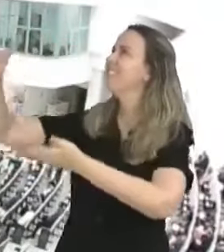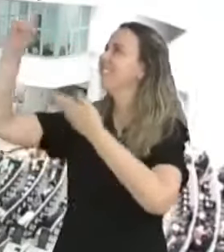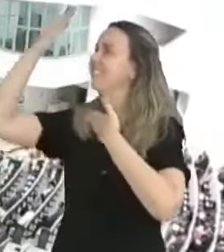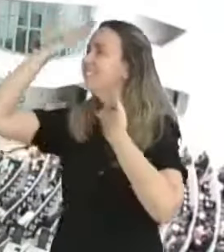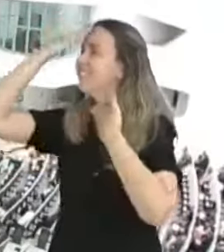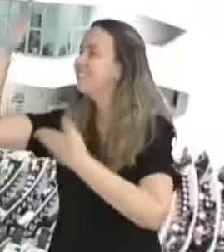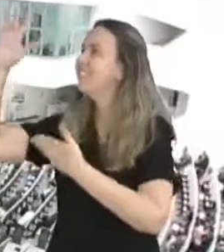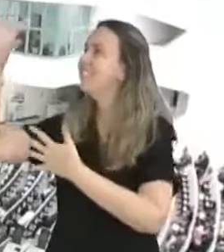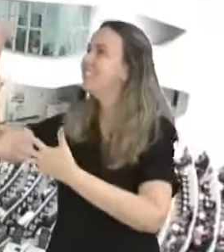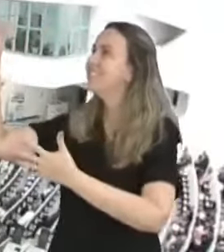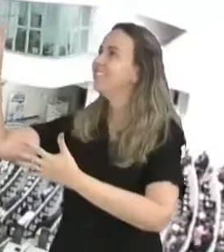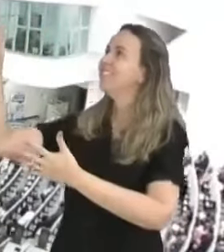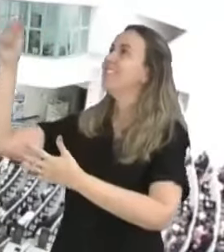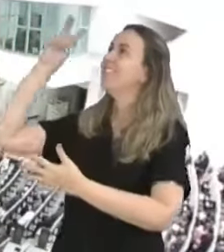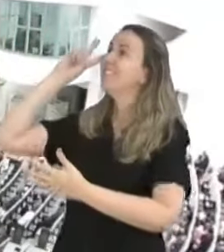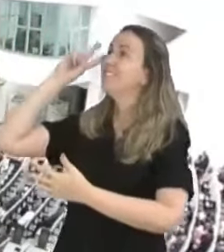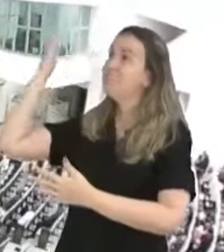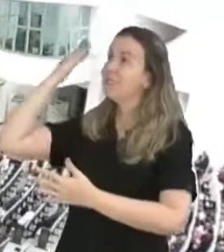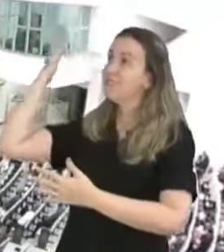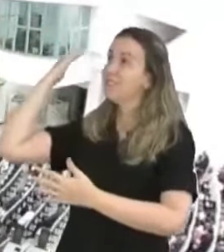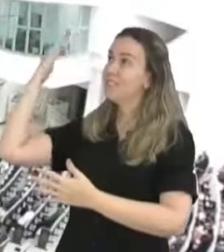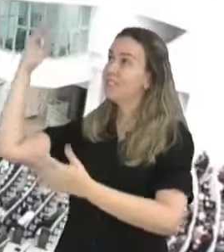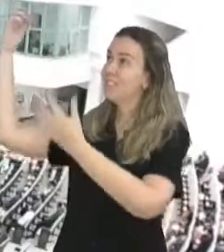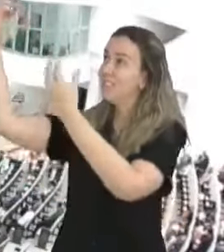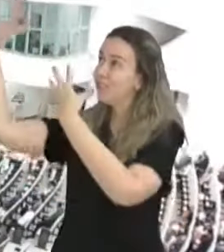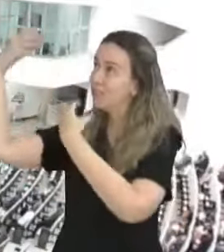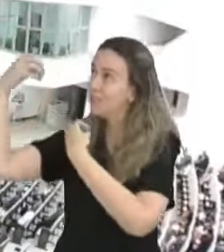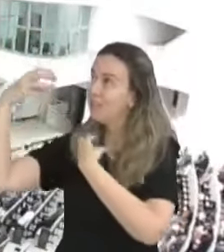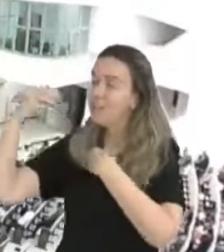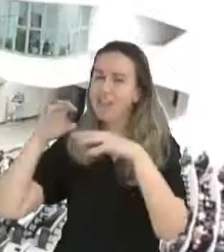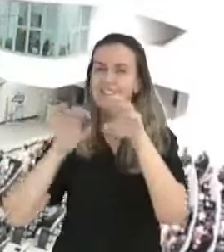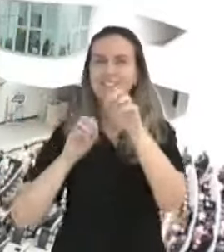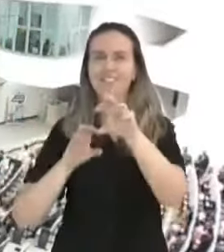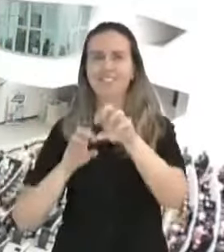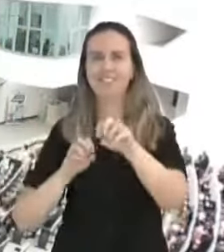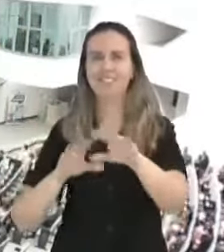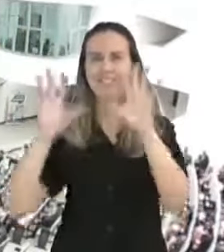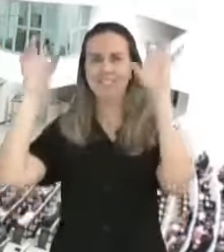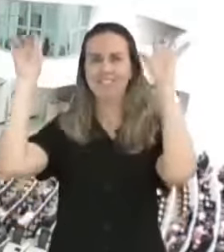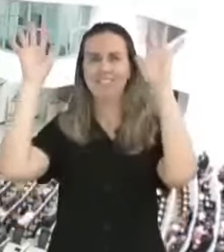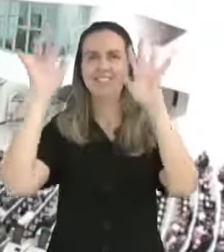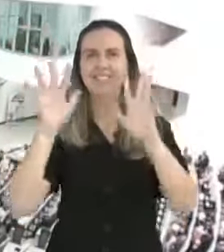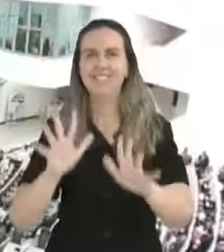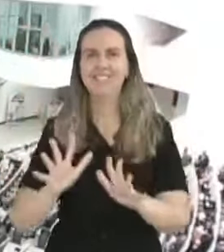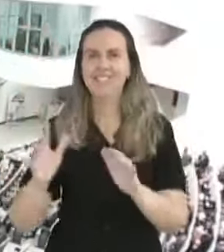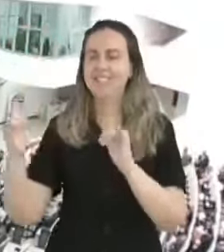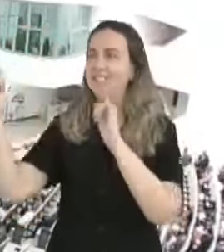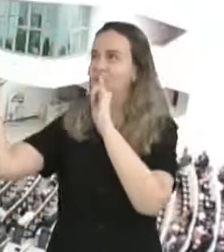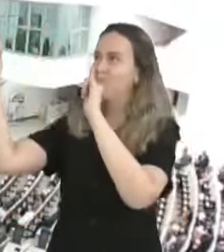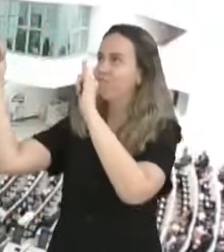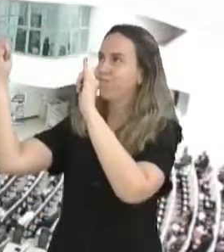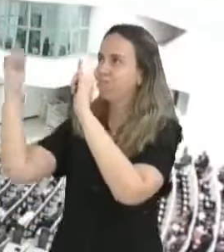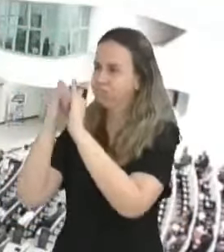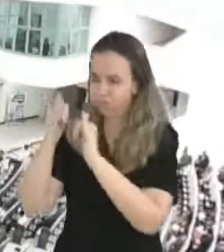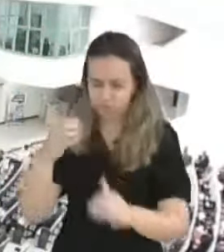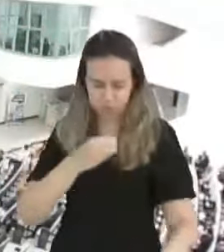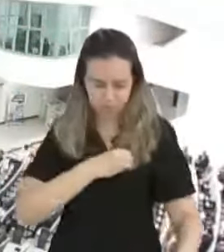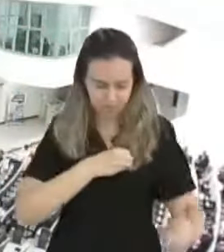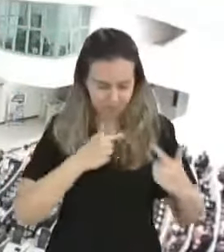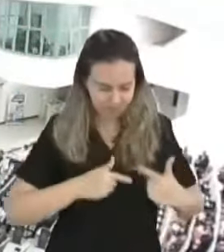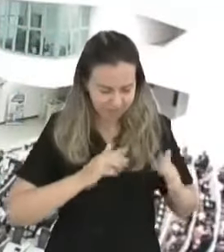ao Senhor, e não te esqueça de nenhum dos seus benefícios, porque Ele é quem perdoa todas as